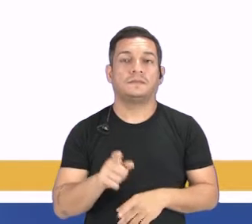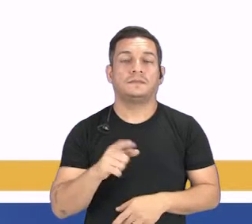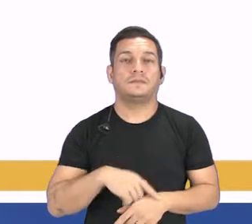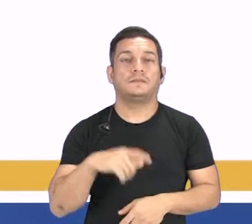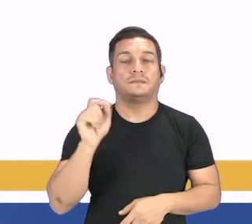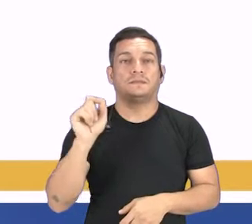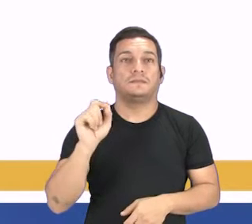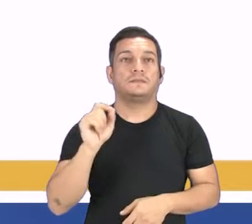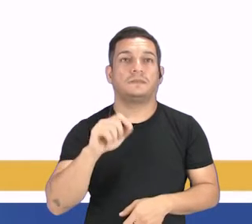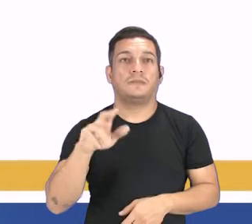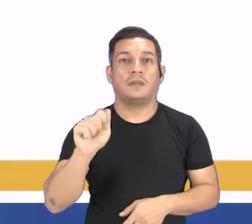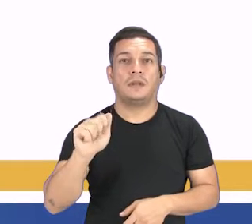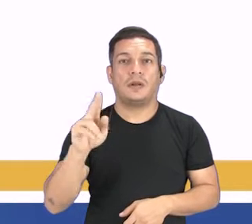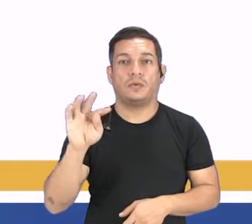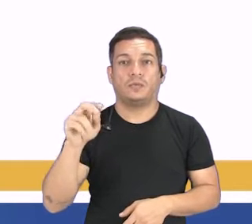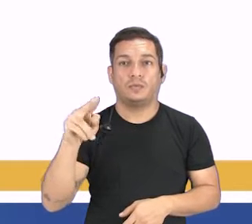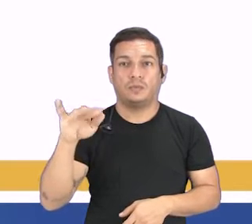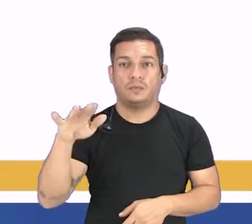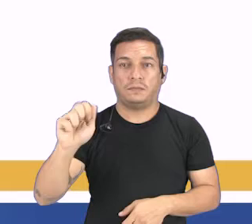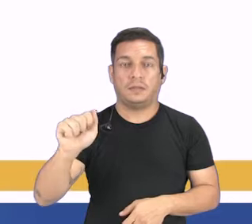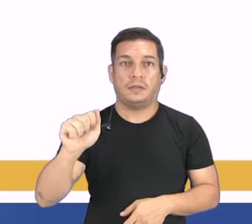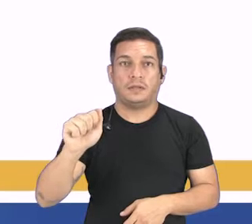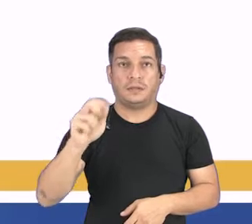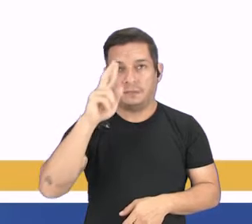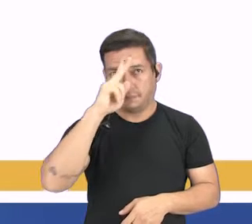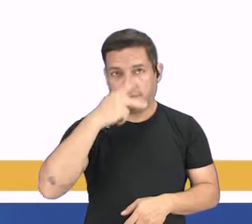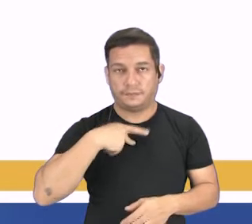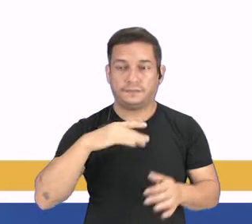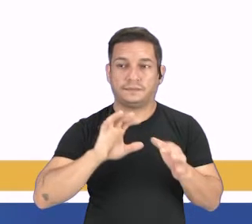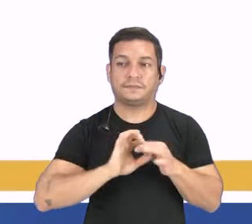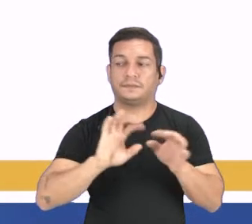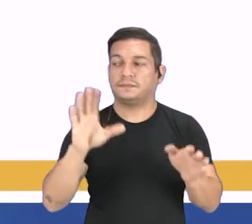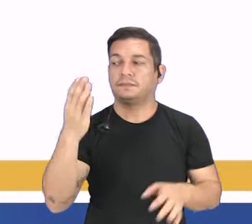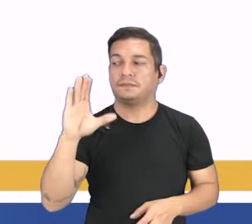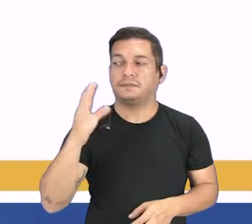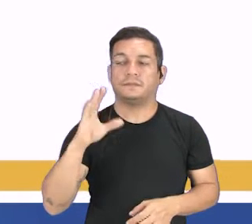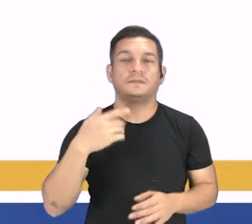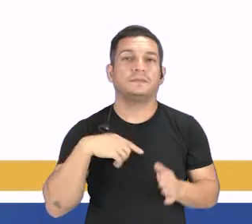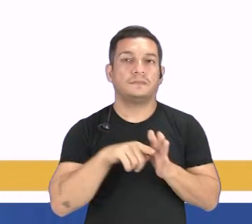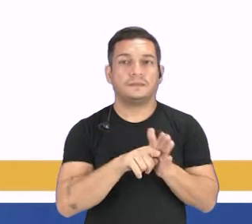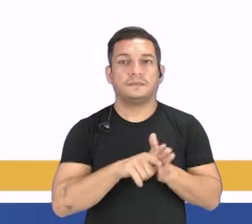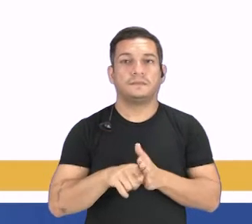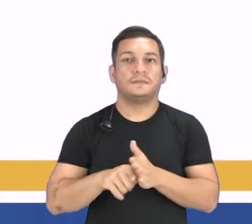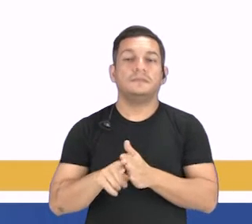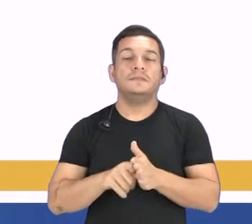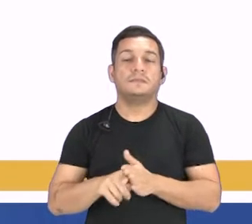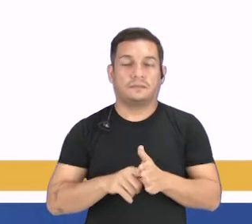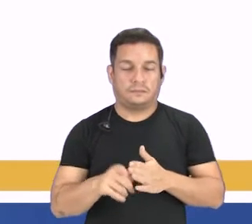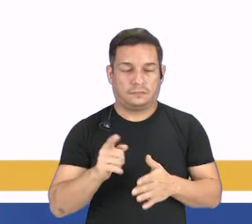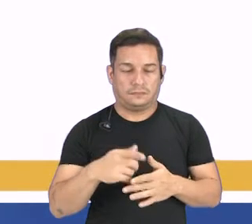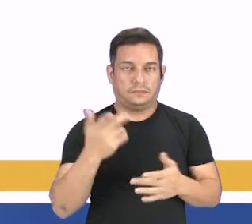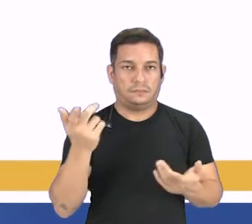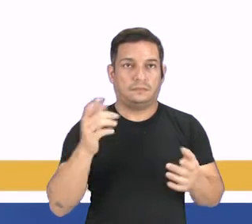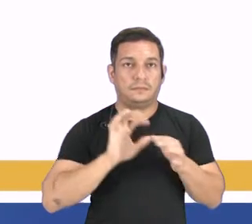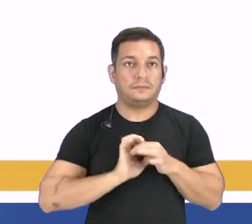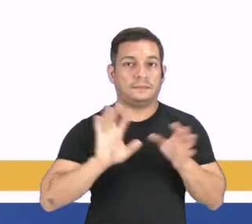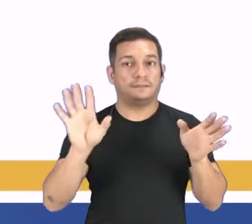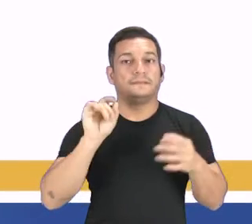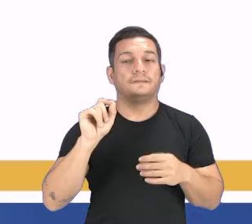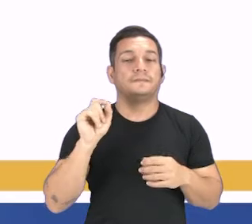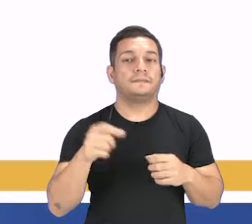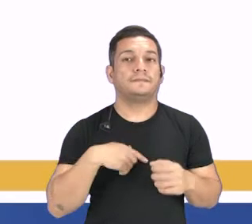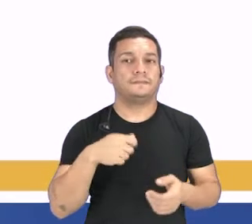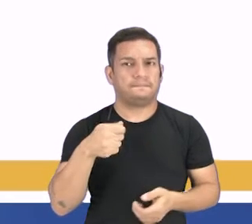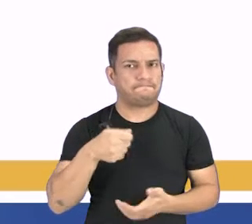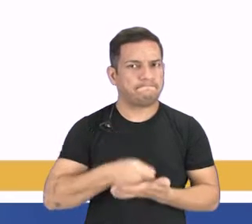cognitivo seria a autonomia, é a independência do cientista nas investigações, ou seja, é a liberdade dele em